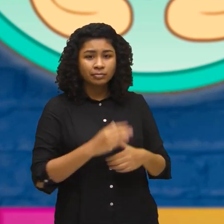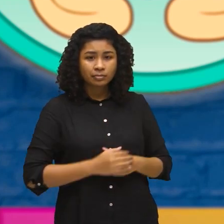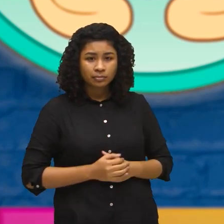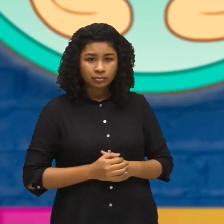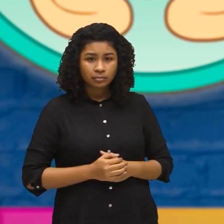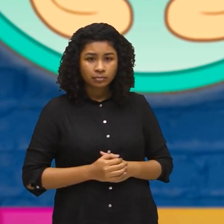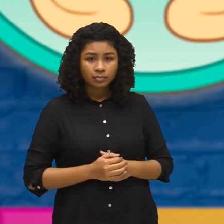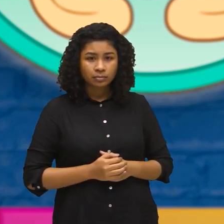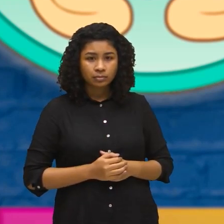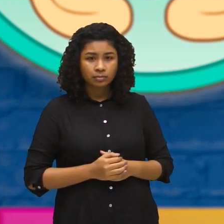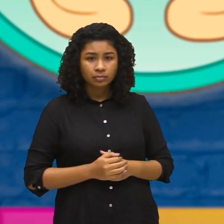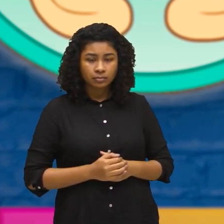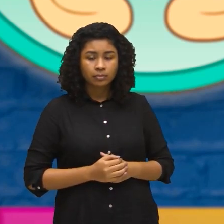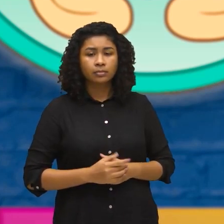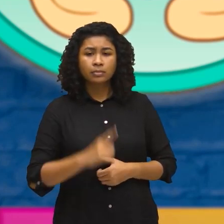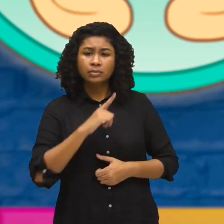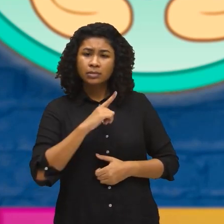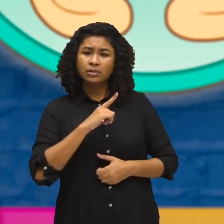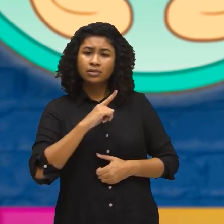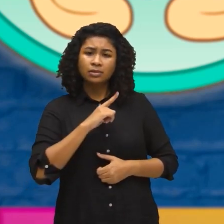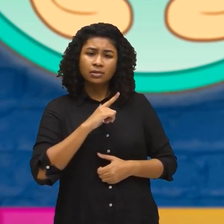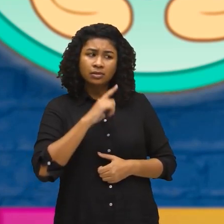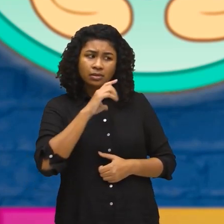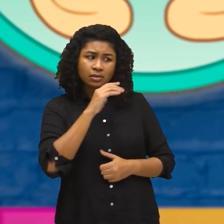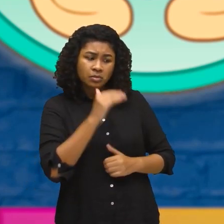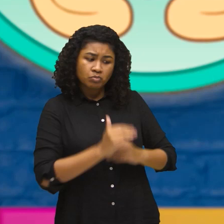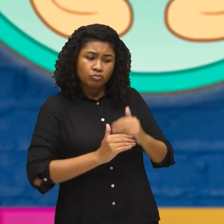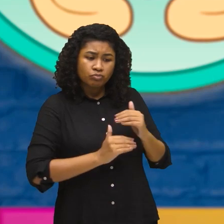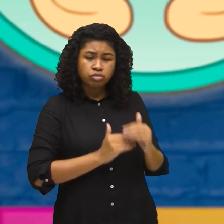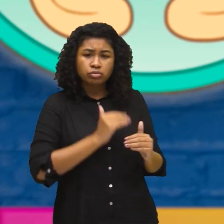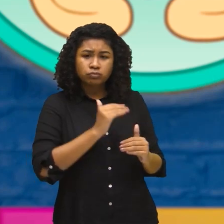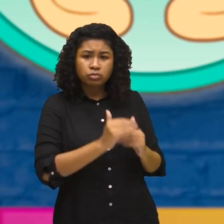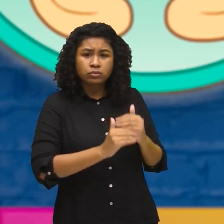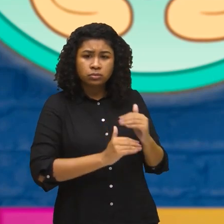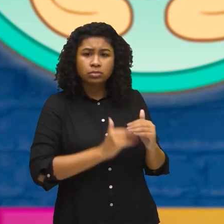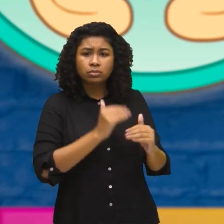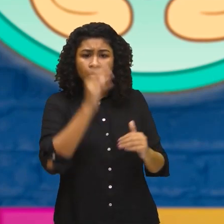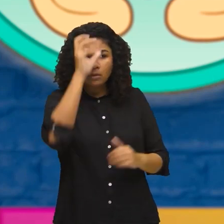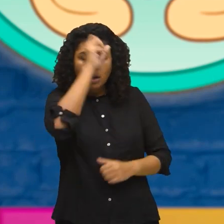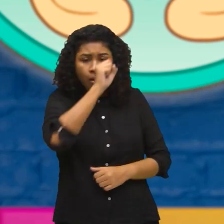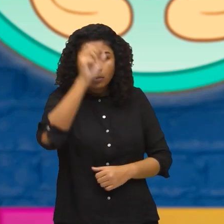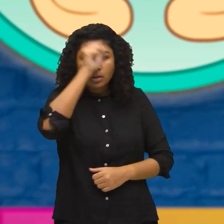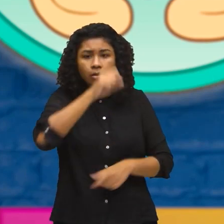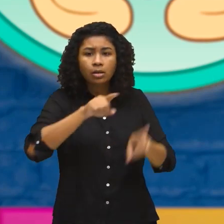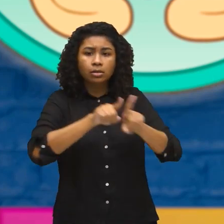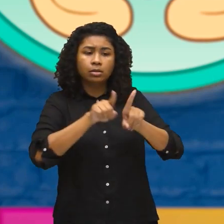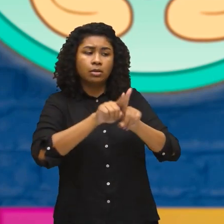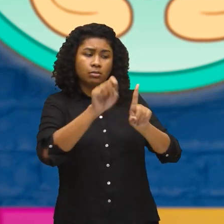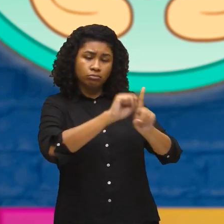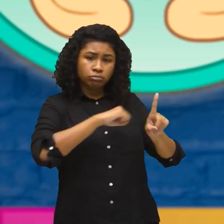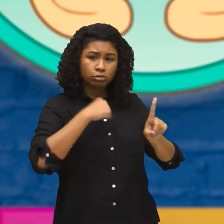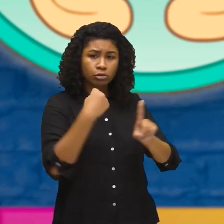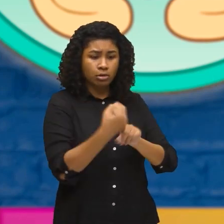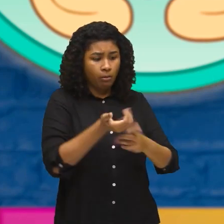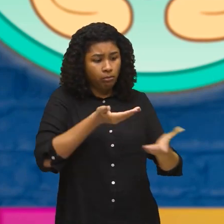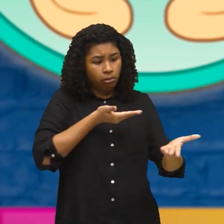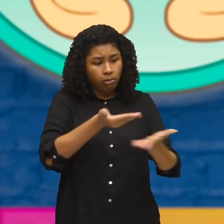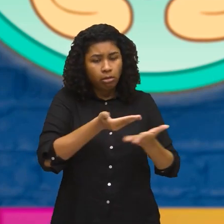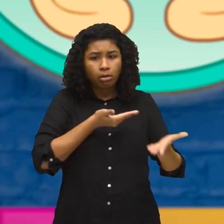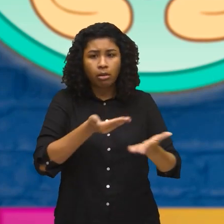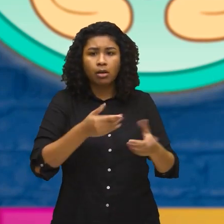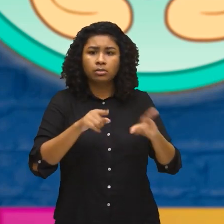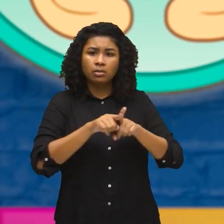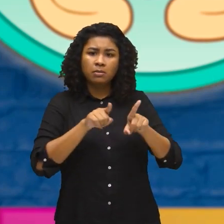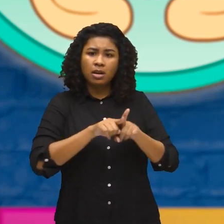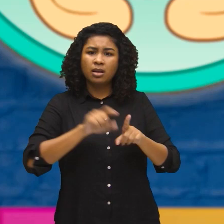ter esse processo de aprendizagem. E até a questão social. Então, a questão de bater, a questão de morder, de